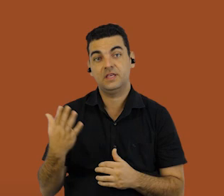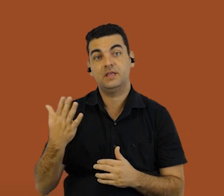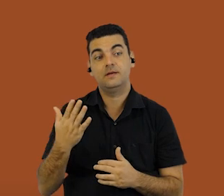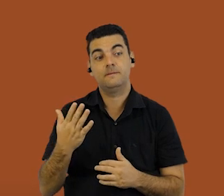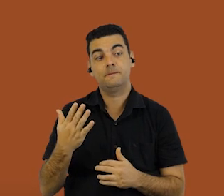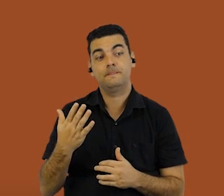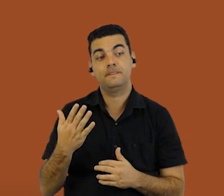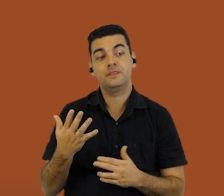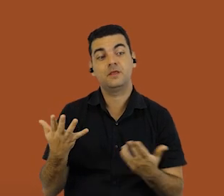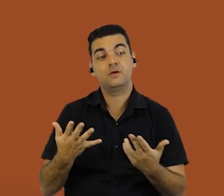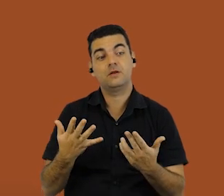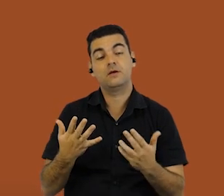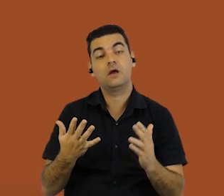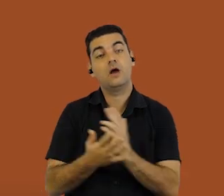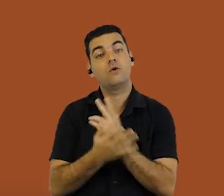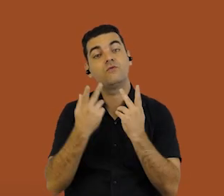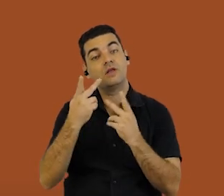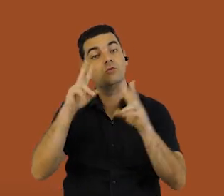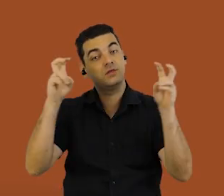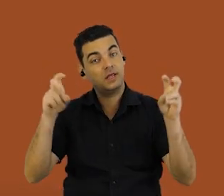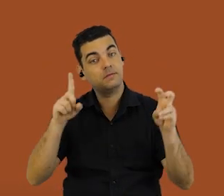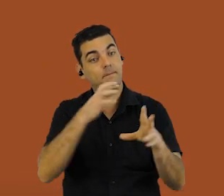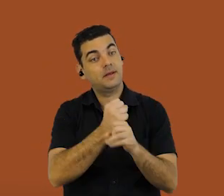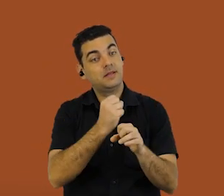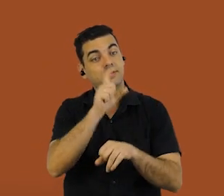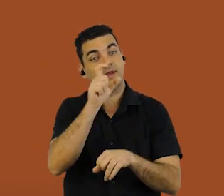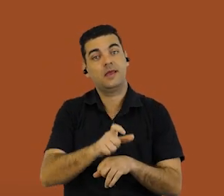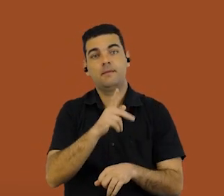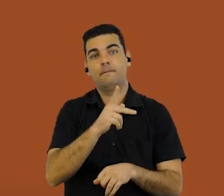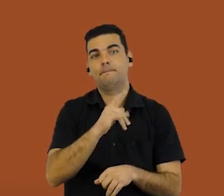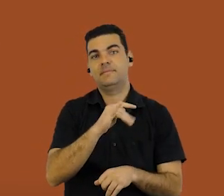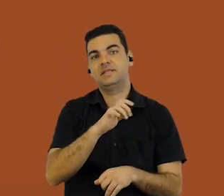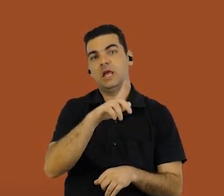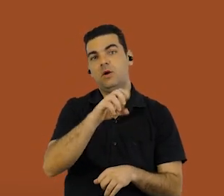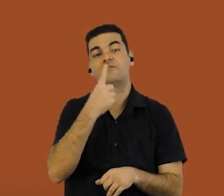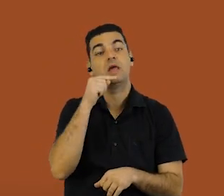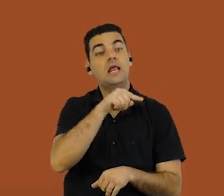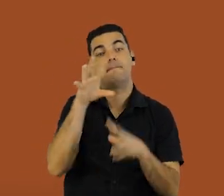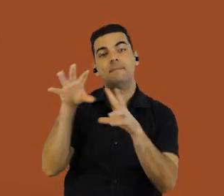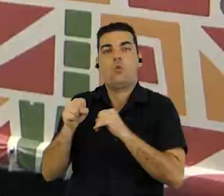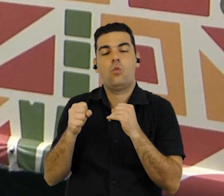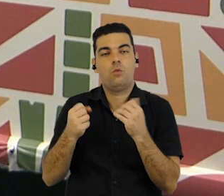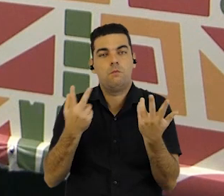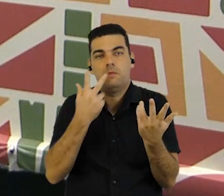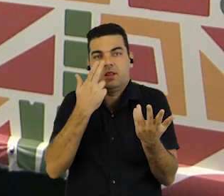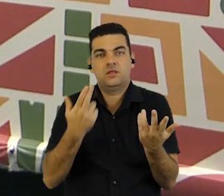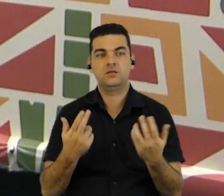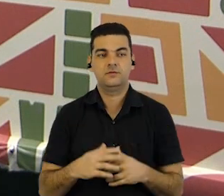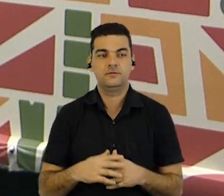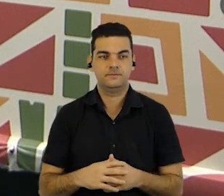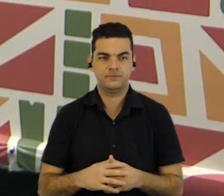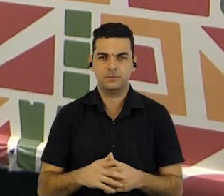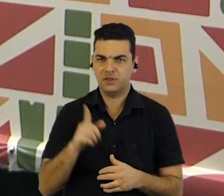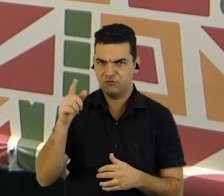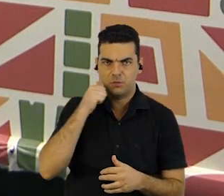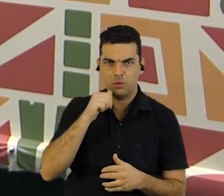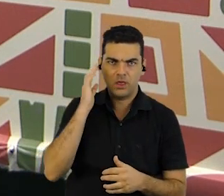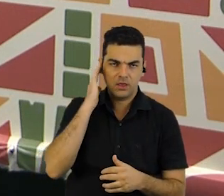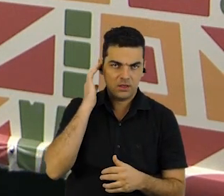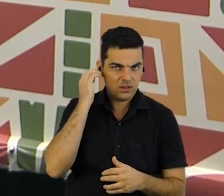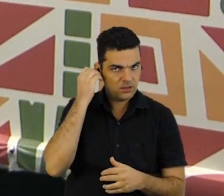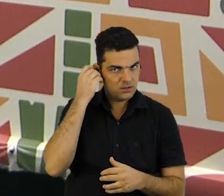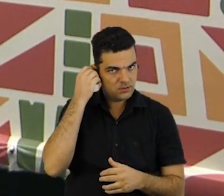inclusive do teorema que é atribuído a Pitágoras, né? Teorema da relação métrica do triângulo retângulo. Professora, a